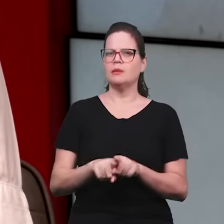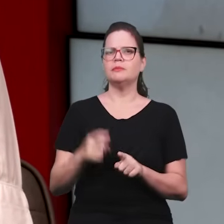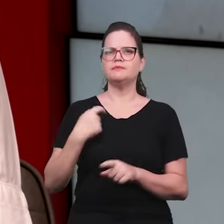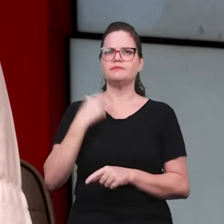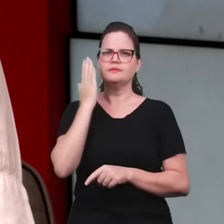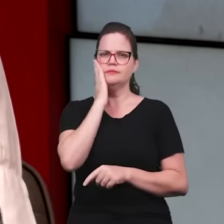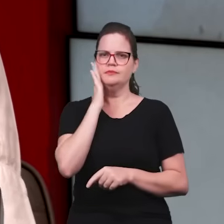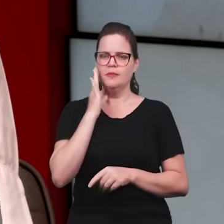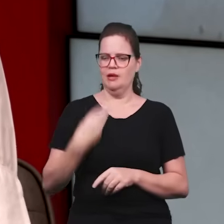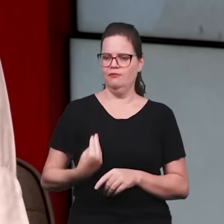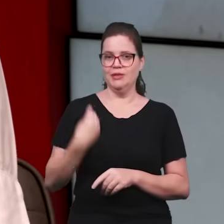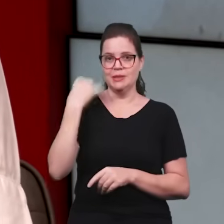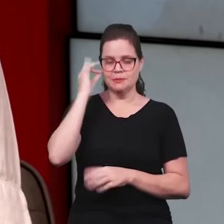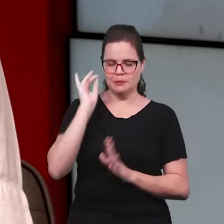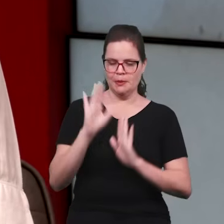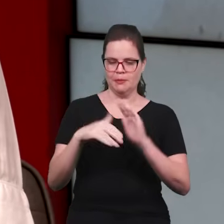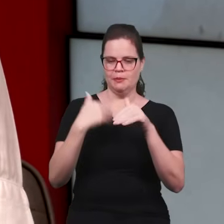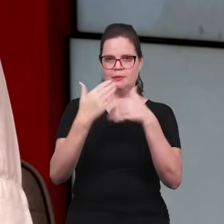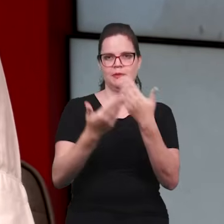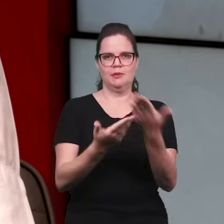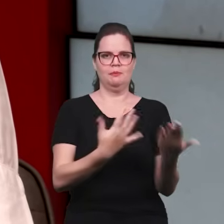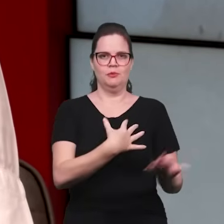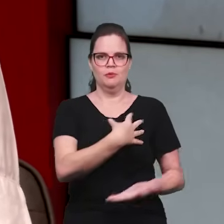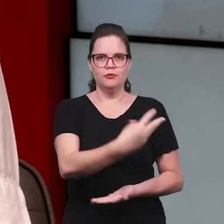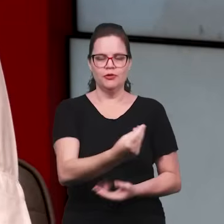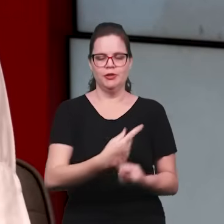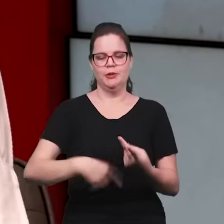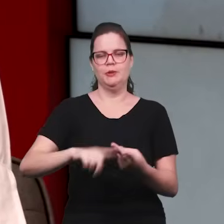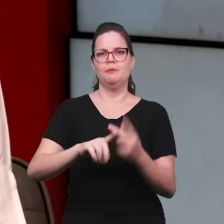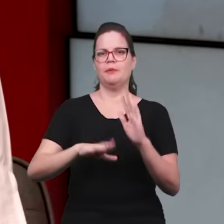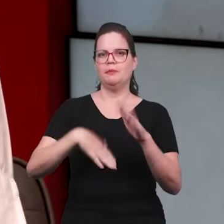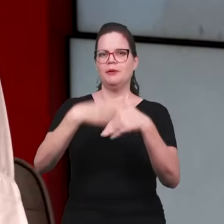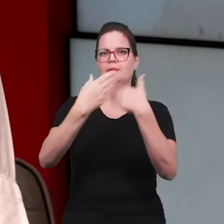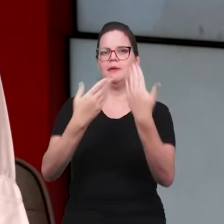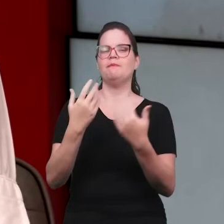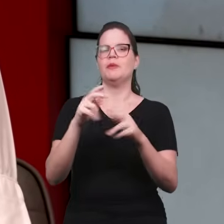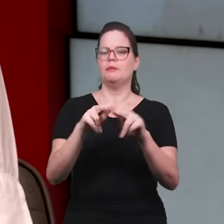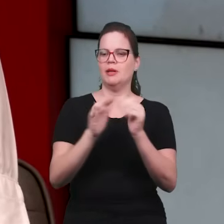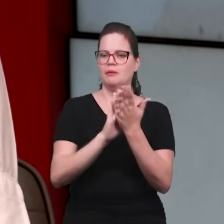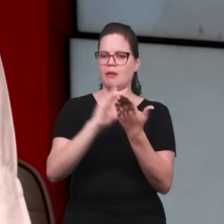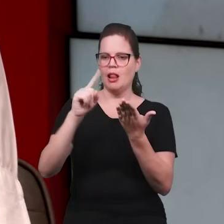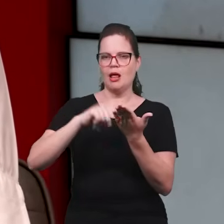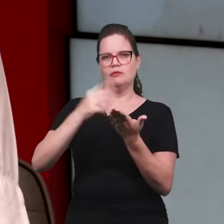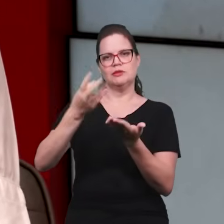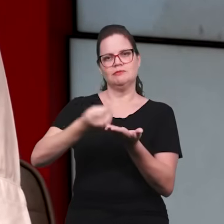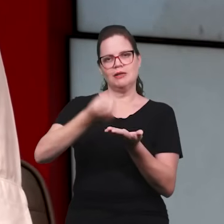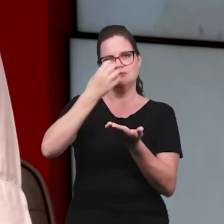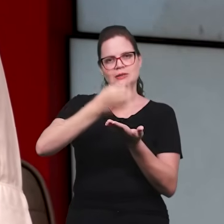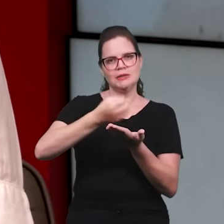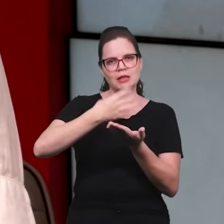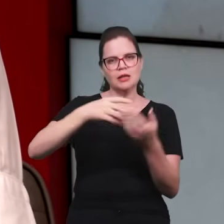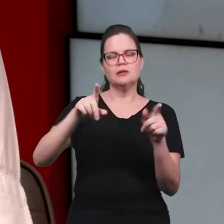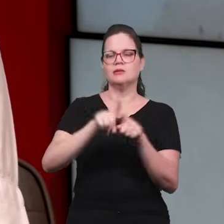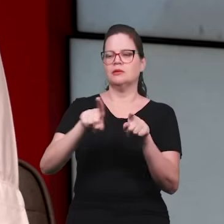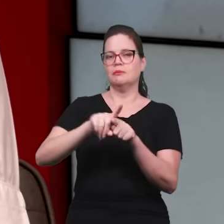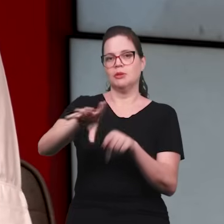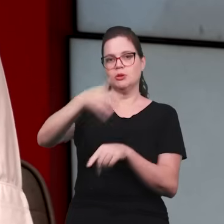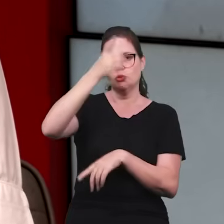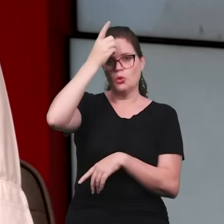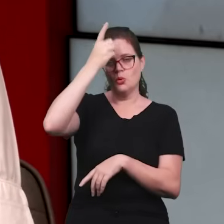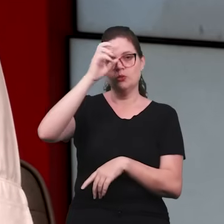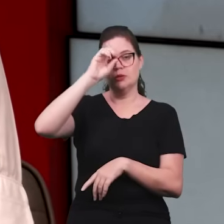enriquecimento espiritual para os nossos filhos, o enriquecimento espiritual pela palavra, os dons espirituais. Deus